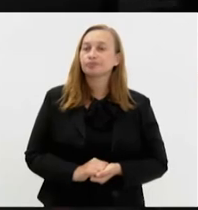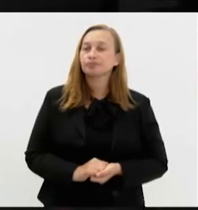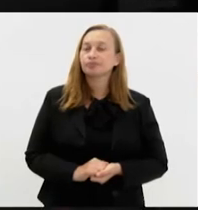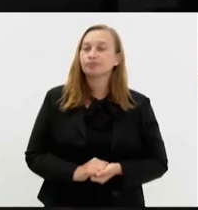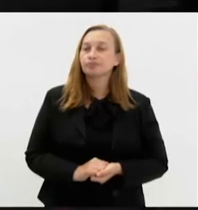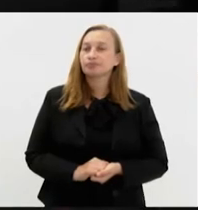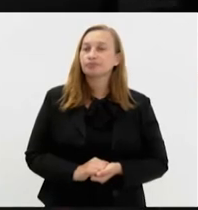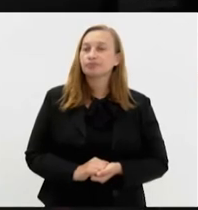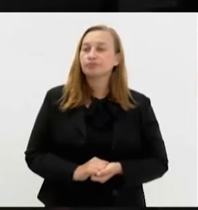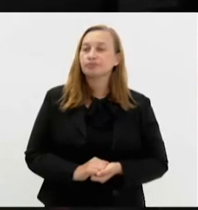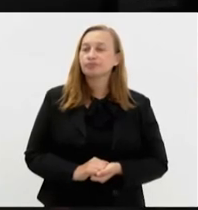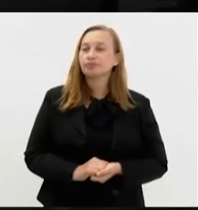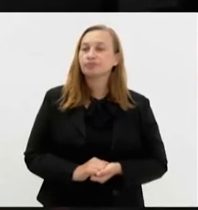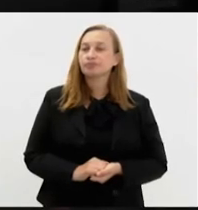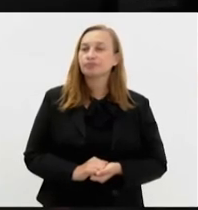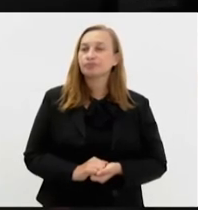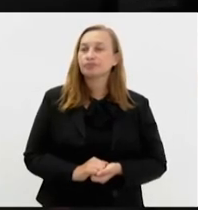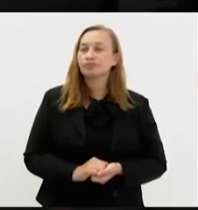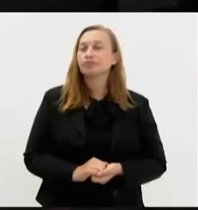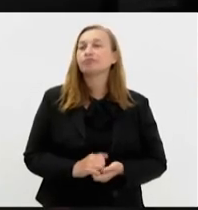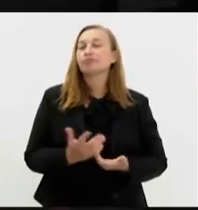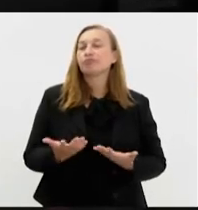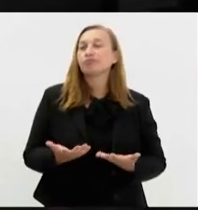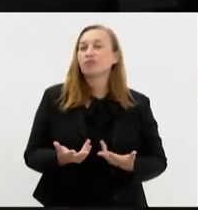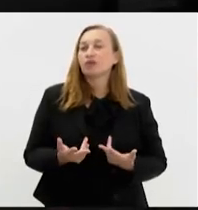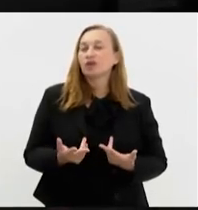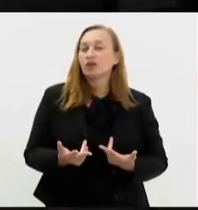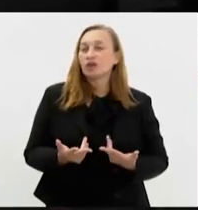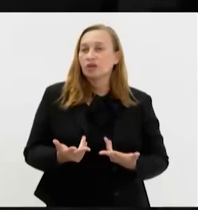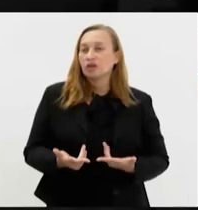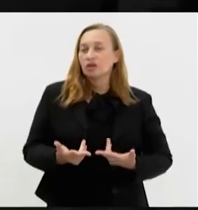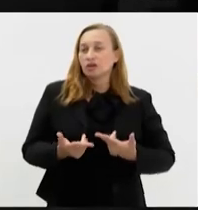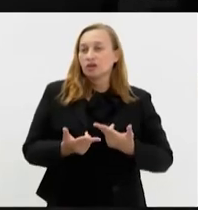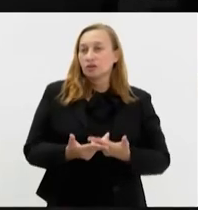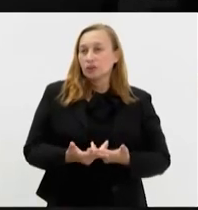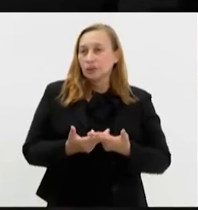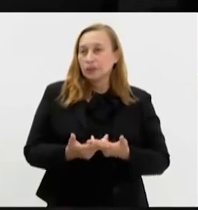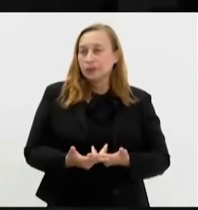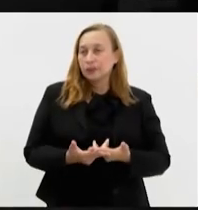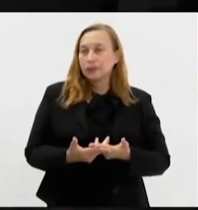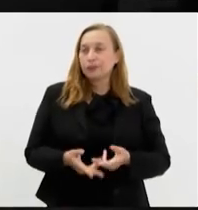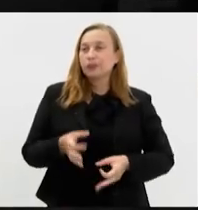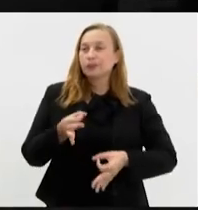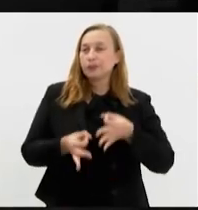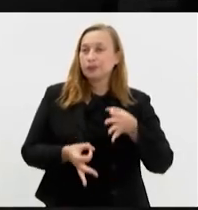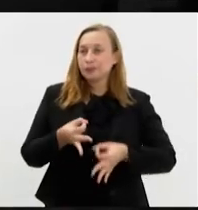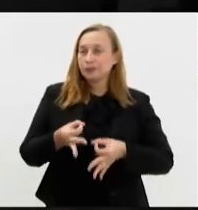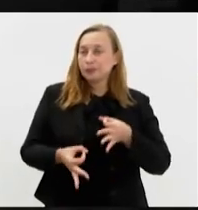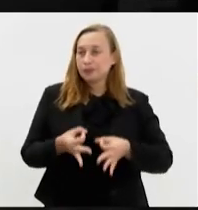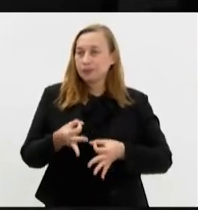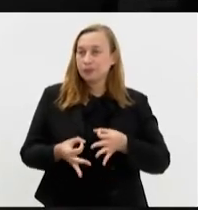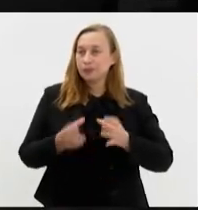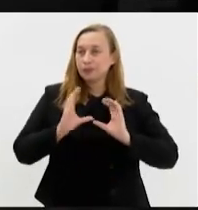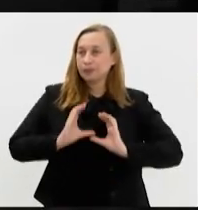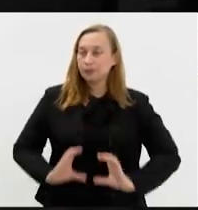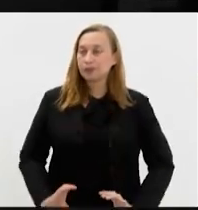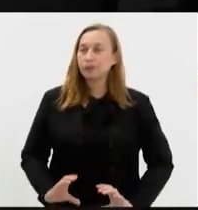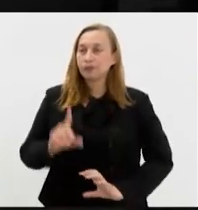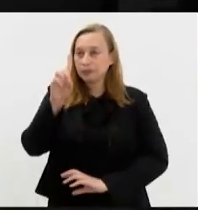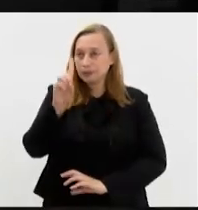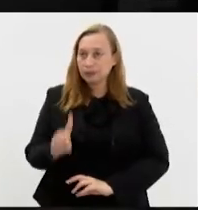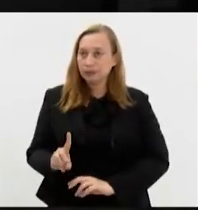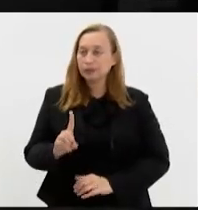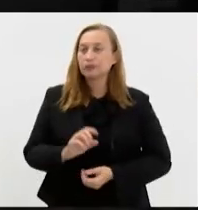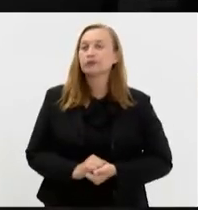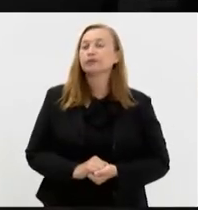né é uma ciência social hermenêutica axiológica projeta comportamental o direito ela